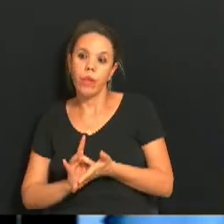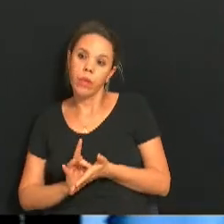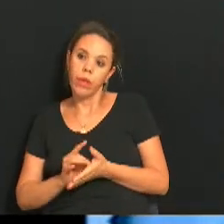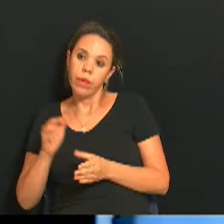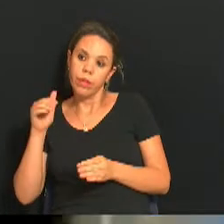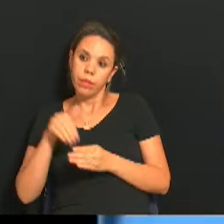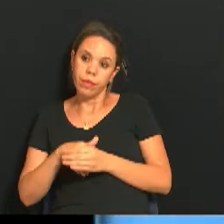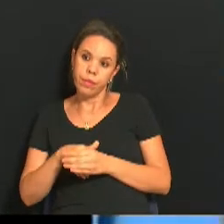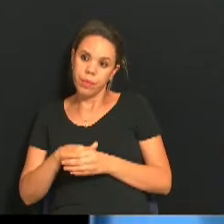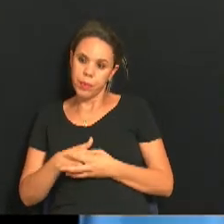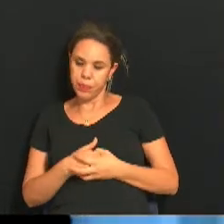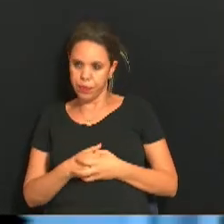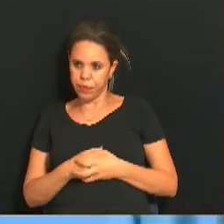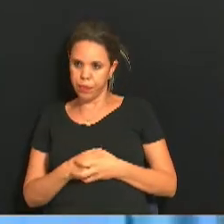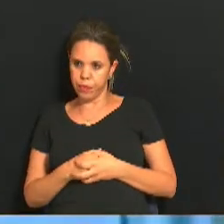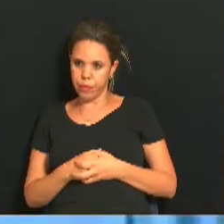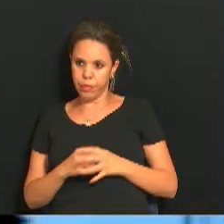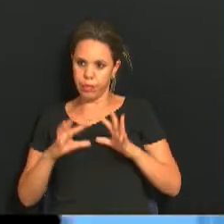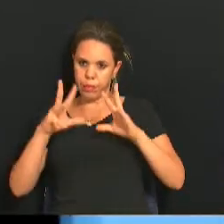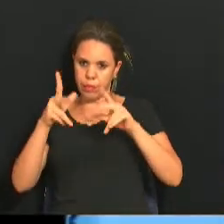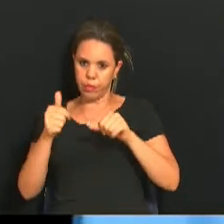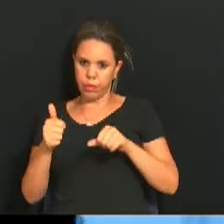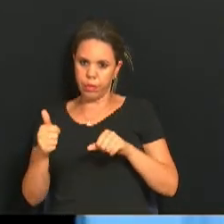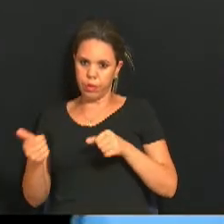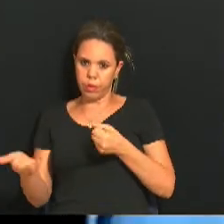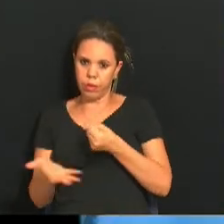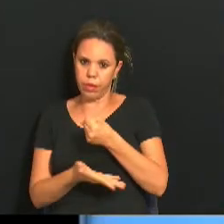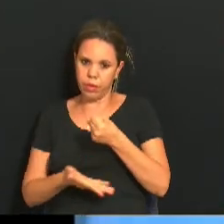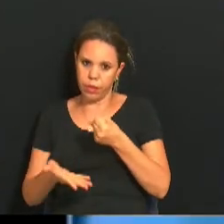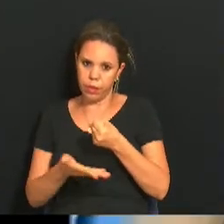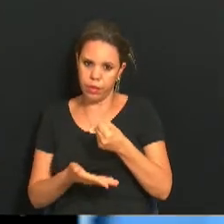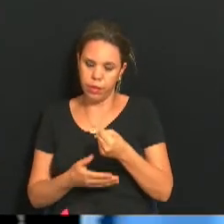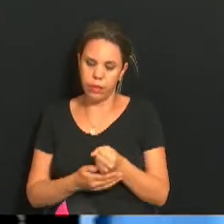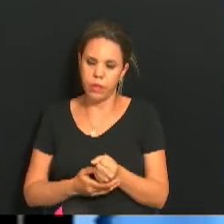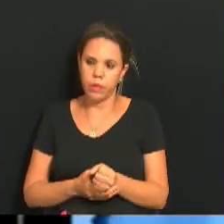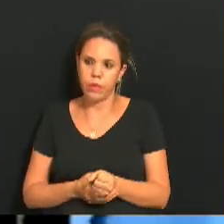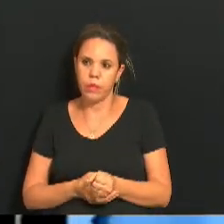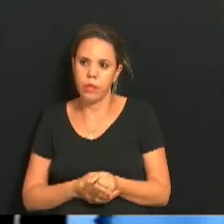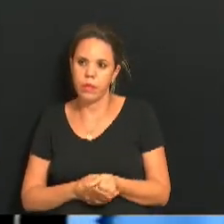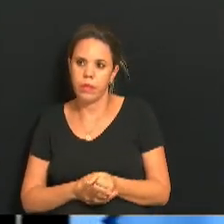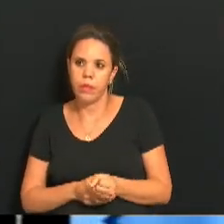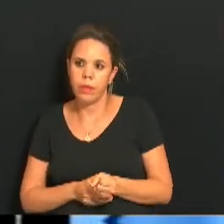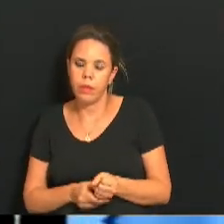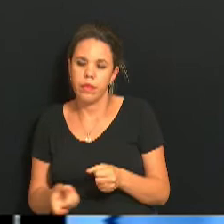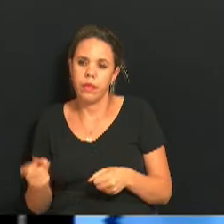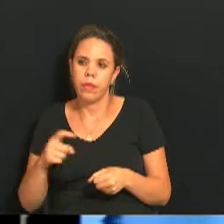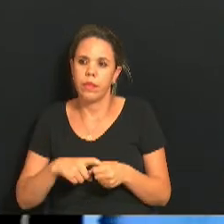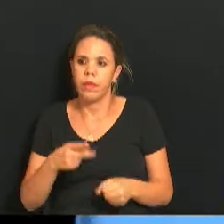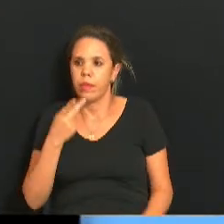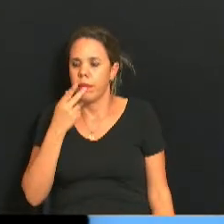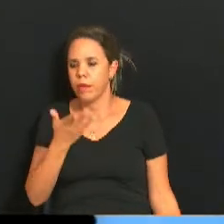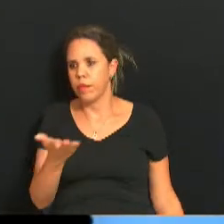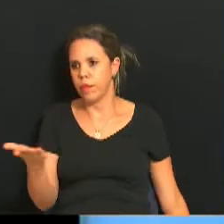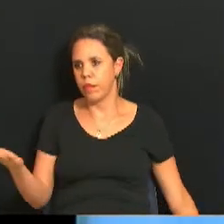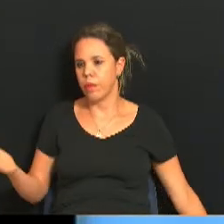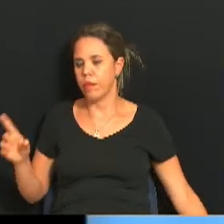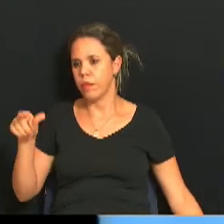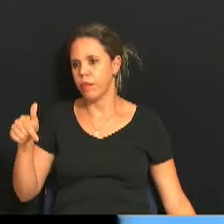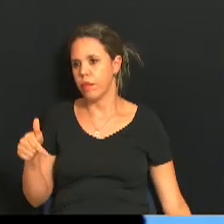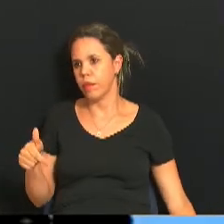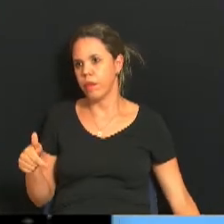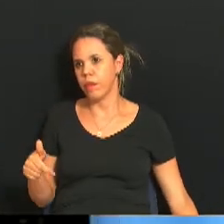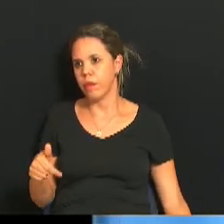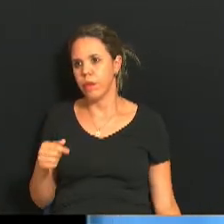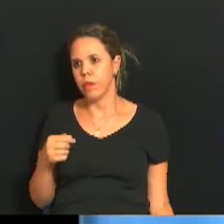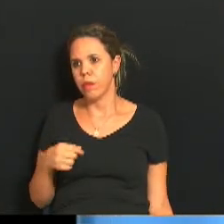votado lá é tudo na área de baixo como a gente falou e eu vou devolver a palavra para vocês e depois que você